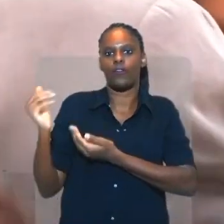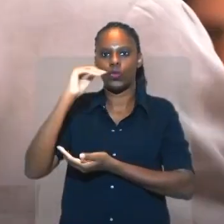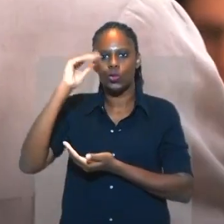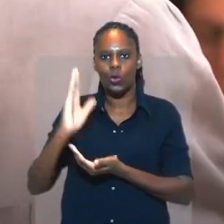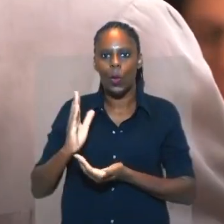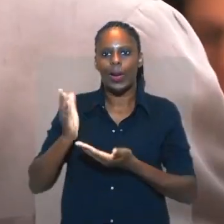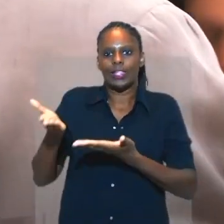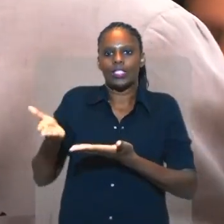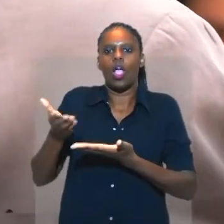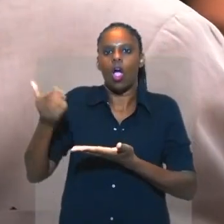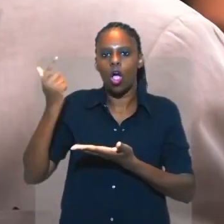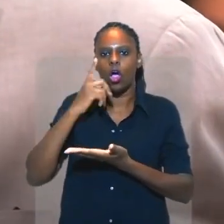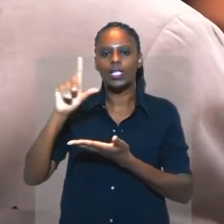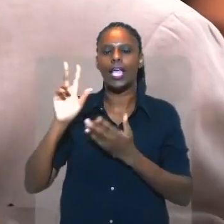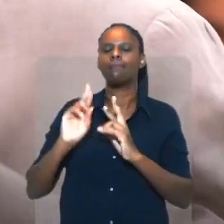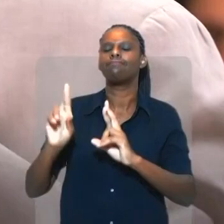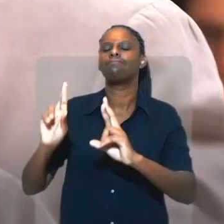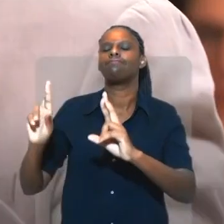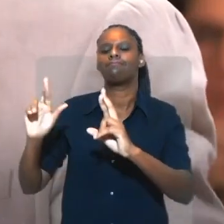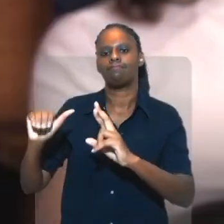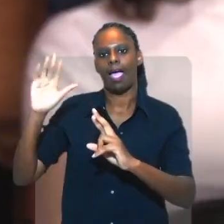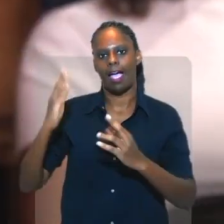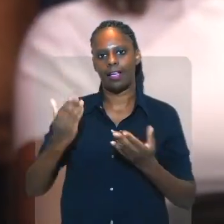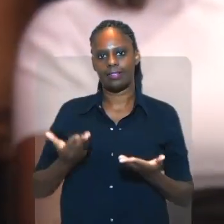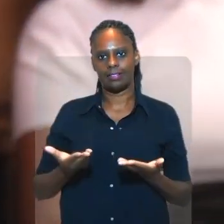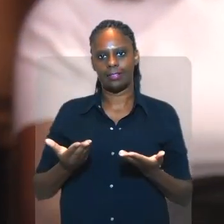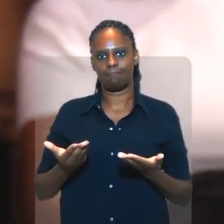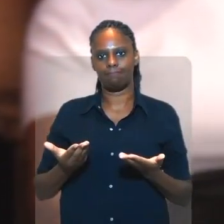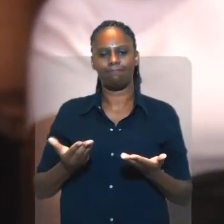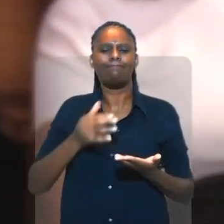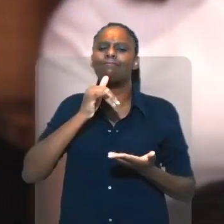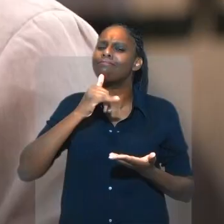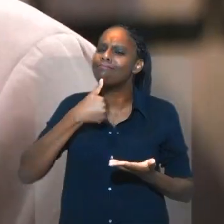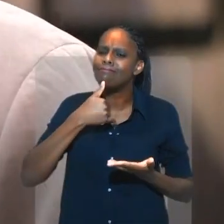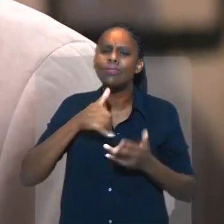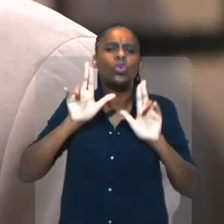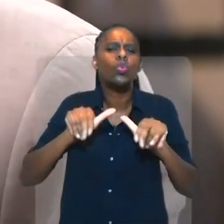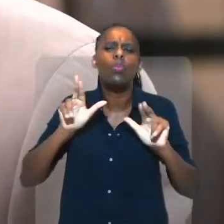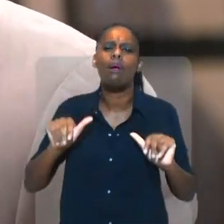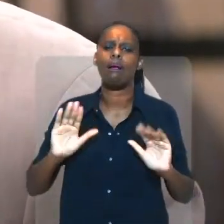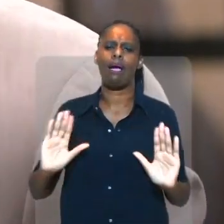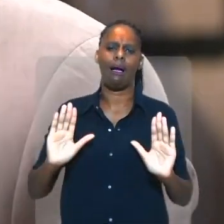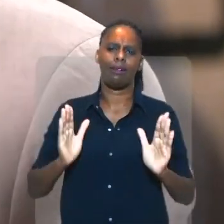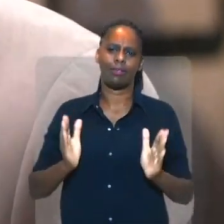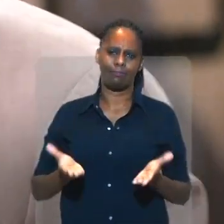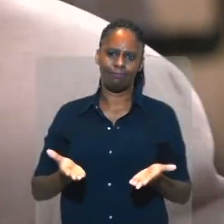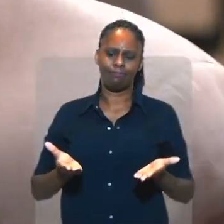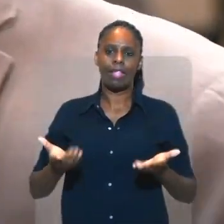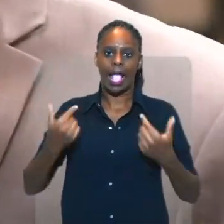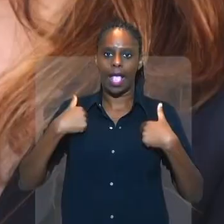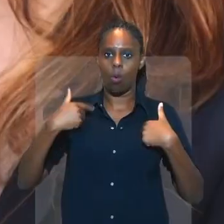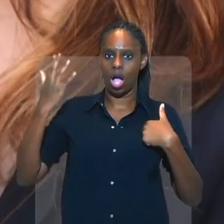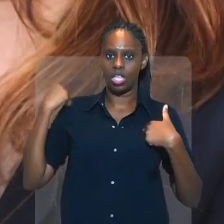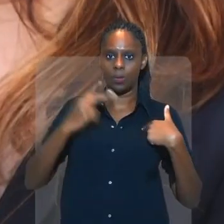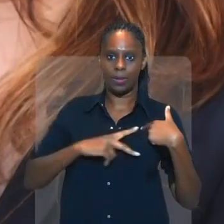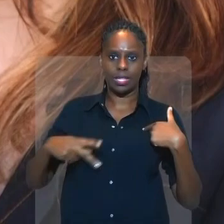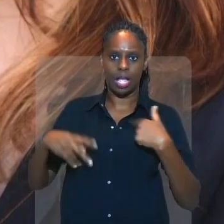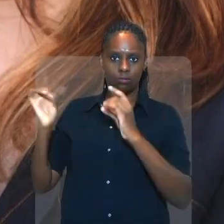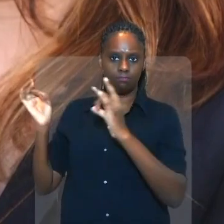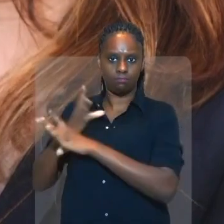de fazer com que a juventude brasileira tenha mais esperança não desanime nunca